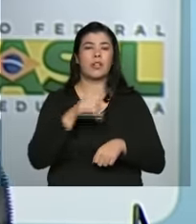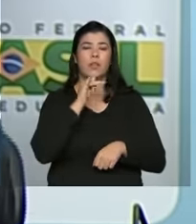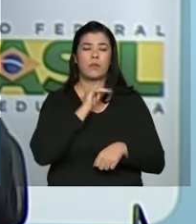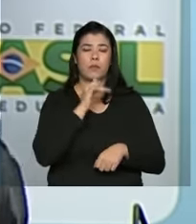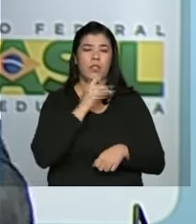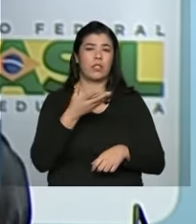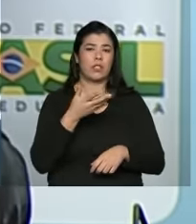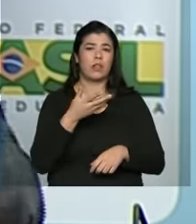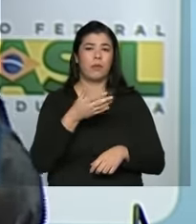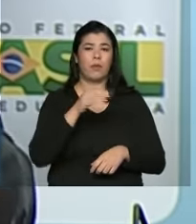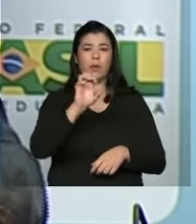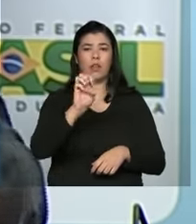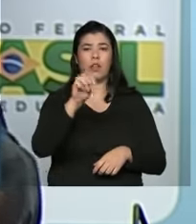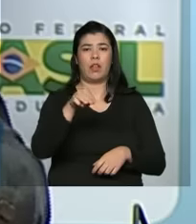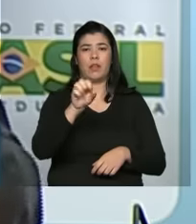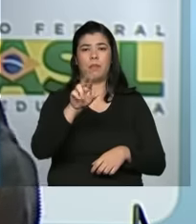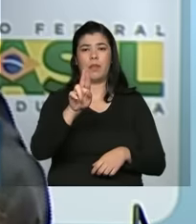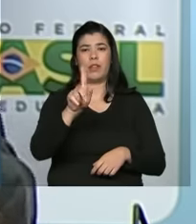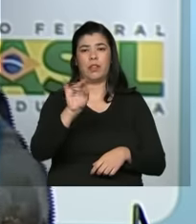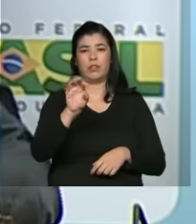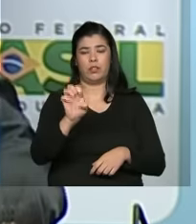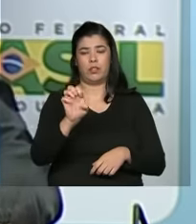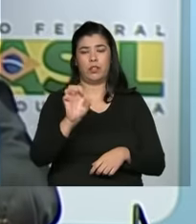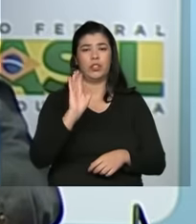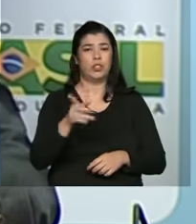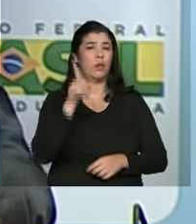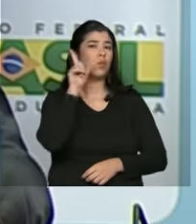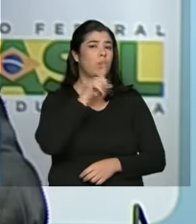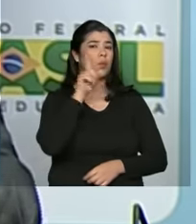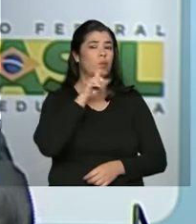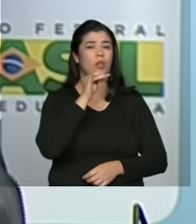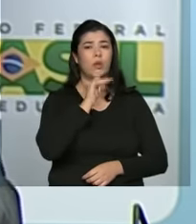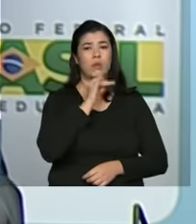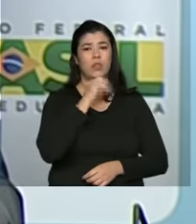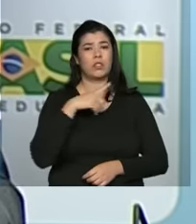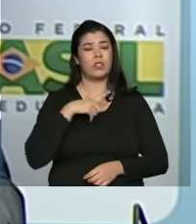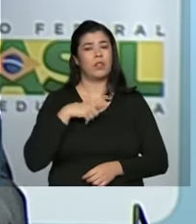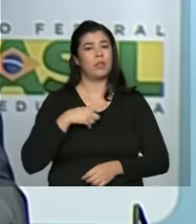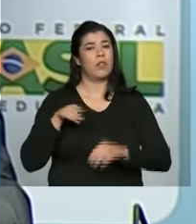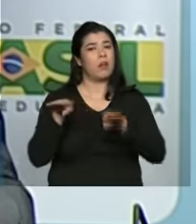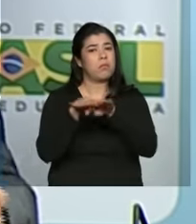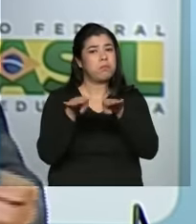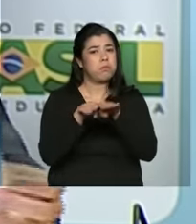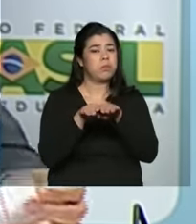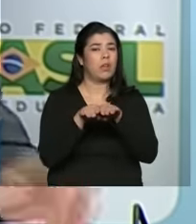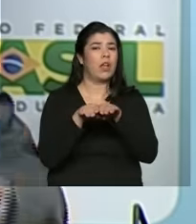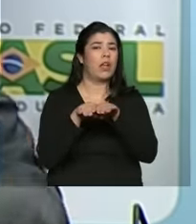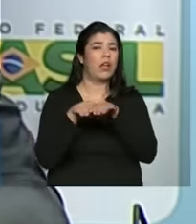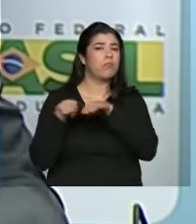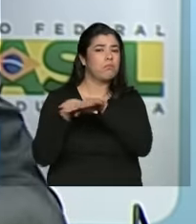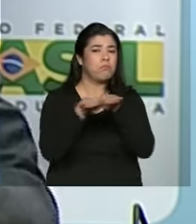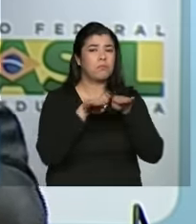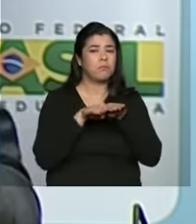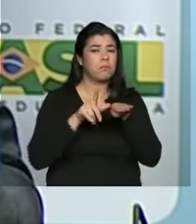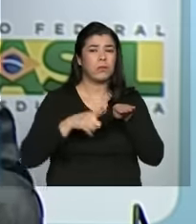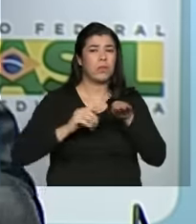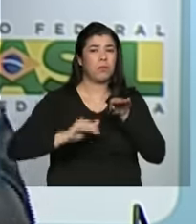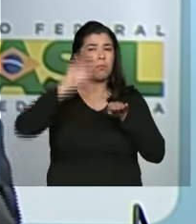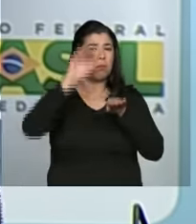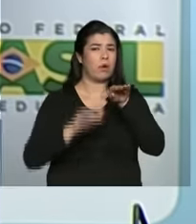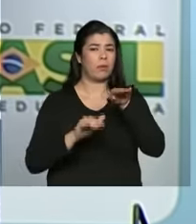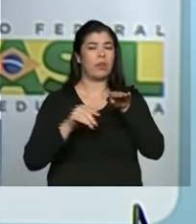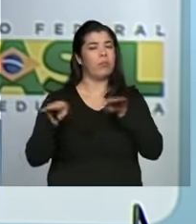estados Unos já tem uma certa estabilização na no lançamento de produtos mas ainda assim contam com outro número que é cerca